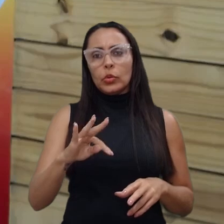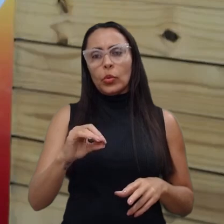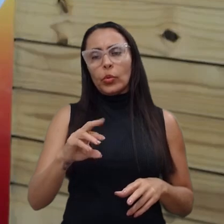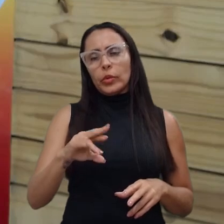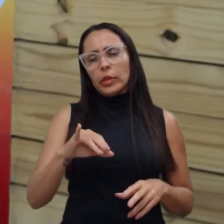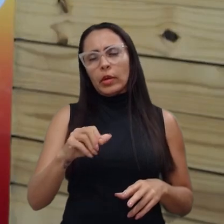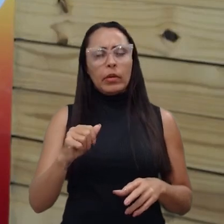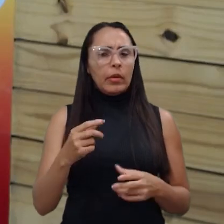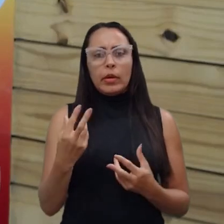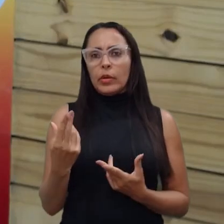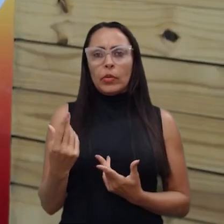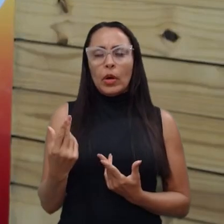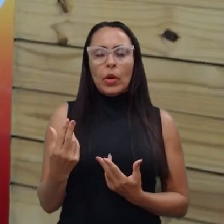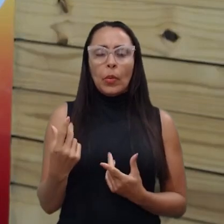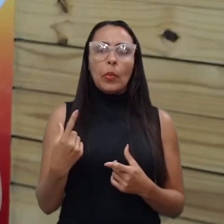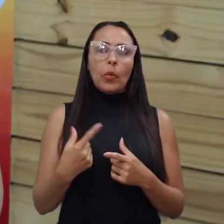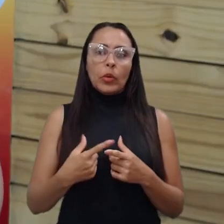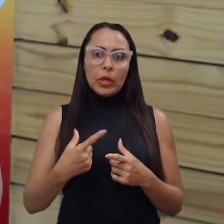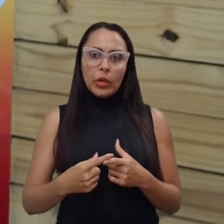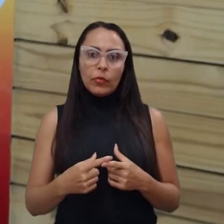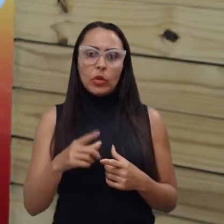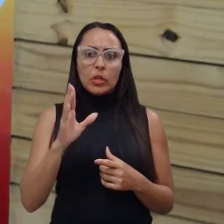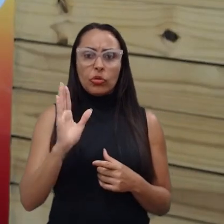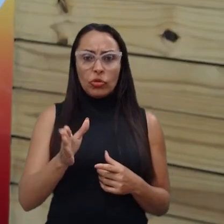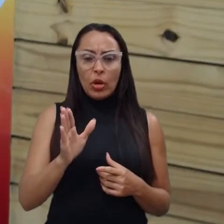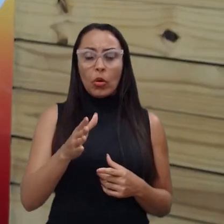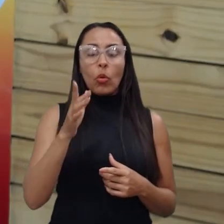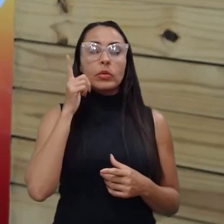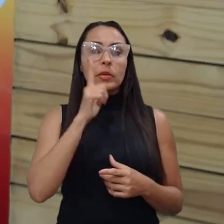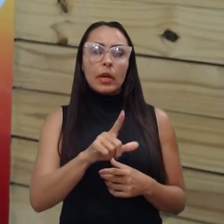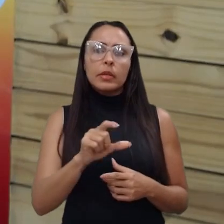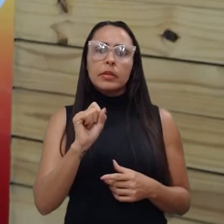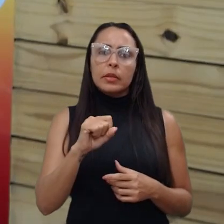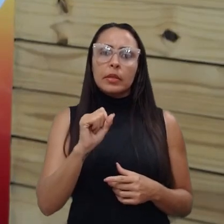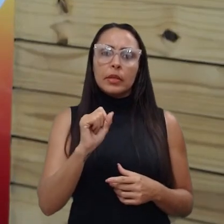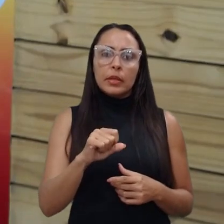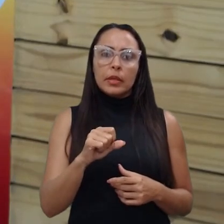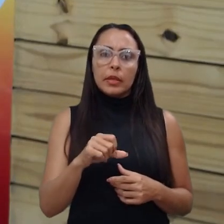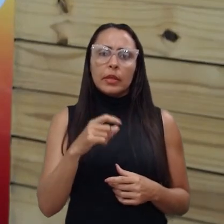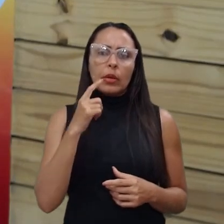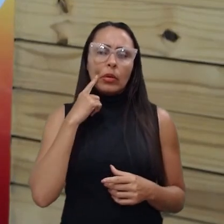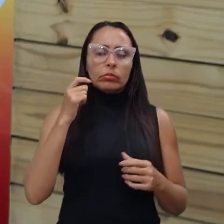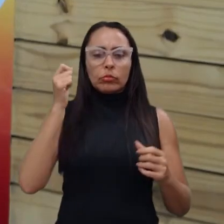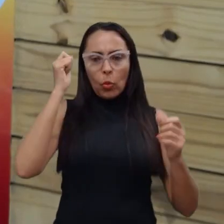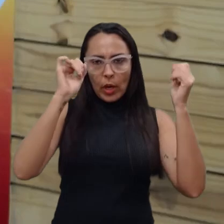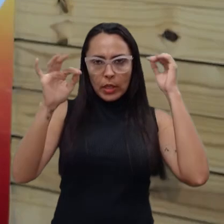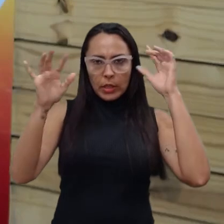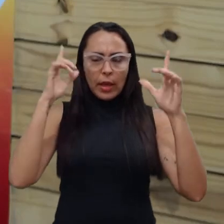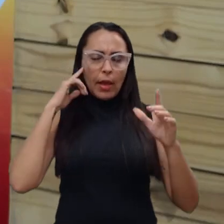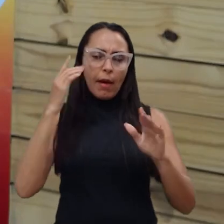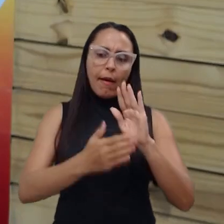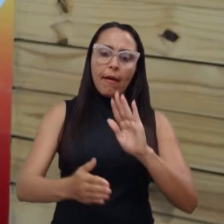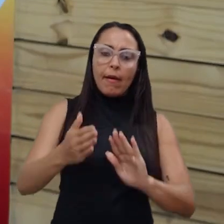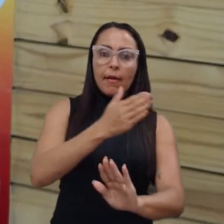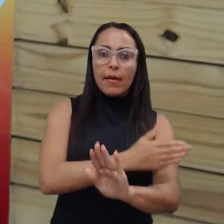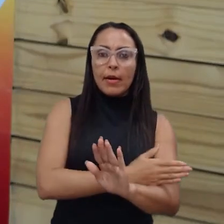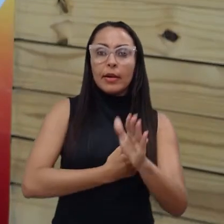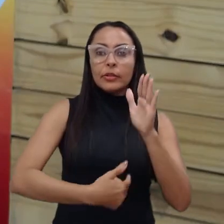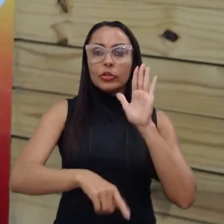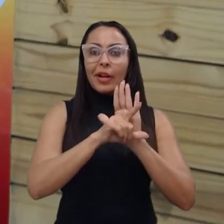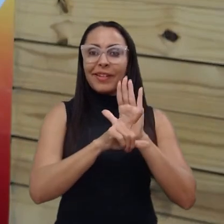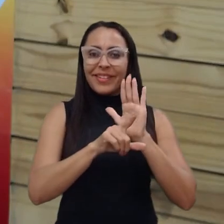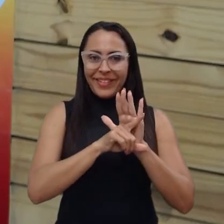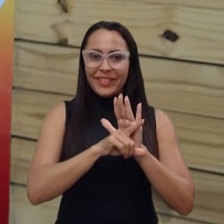tranquila. Por quê? Porque você já vai conseguir, tendo uma ideia prévia já da legislação que está